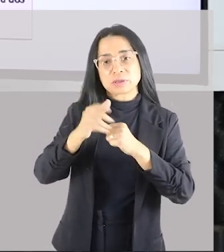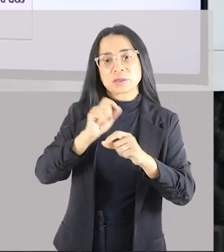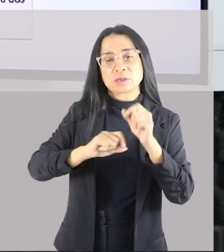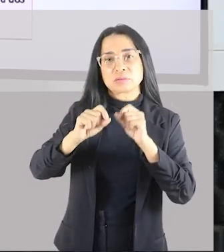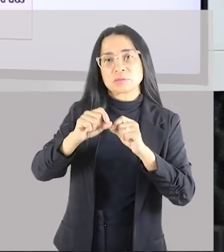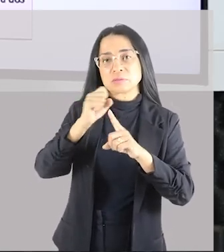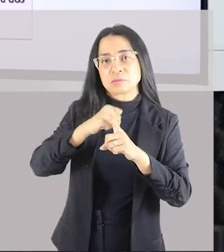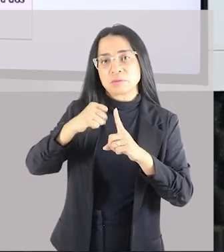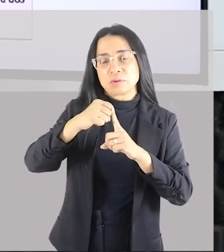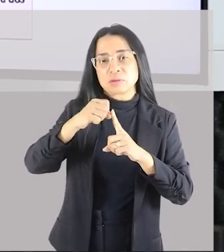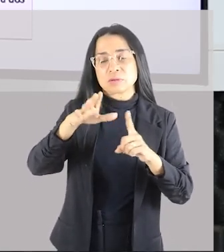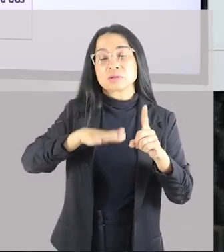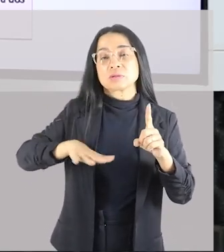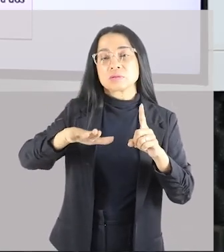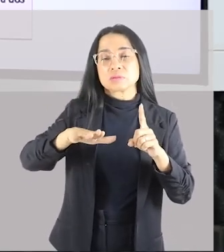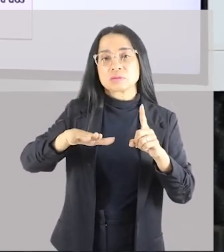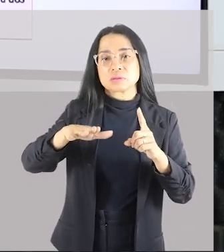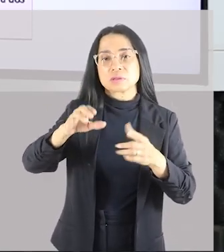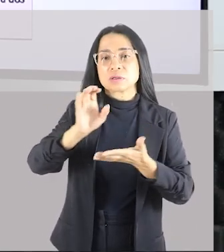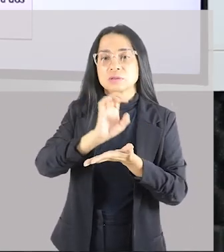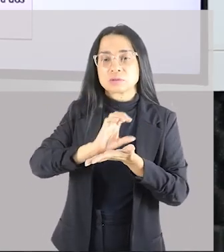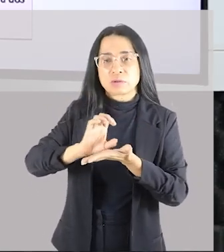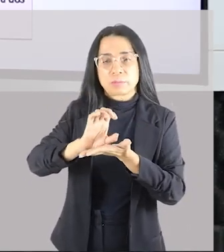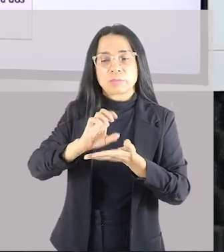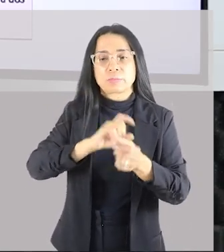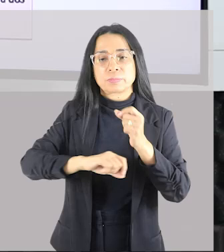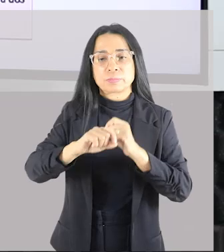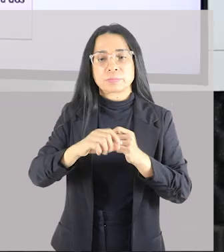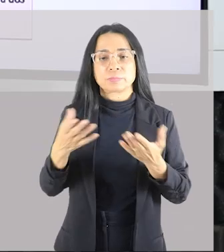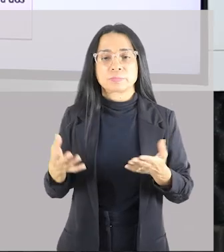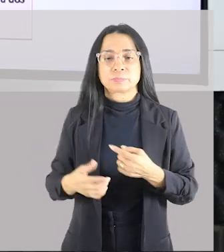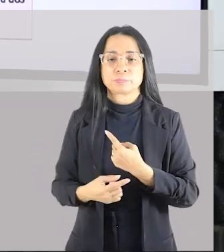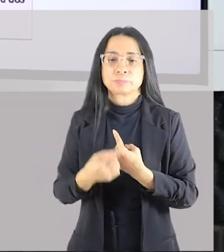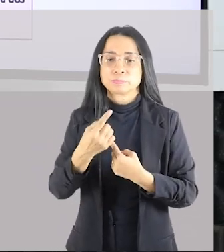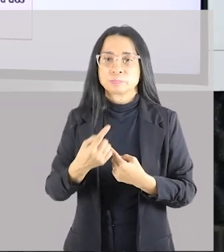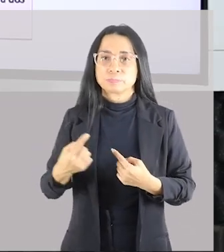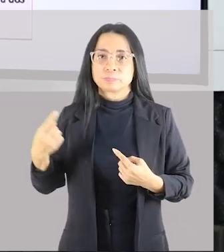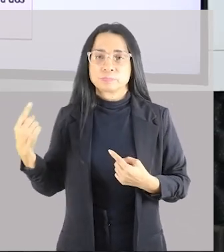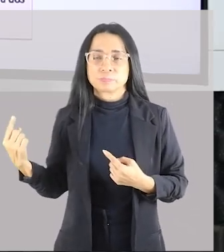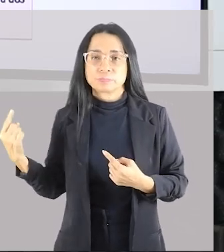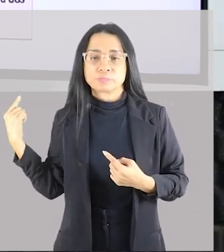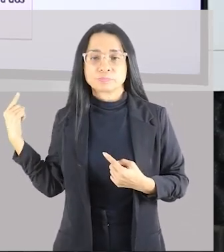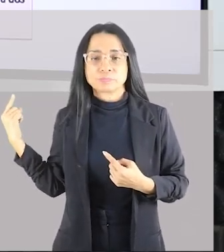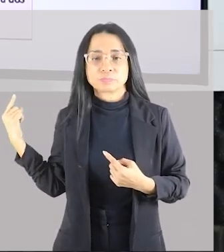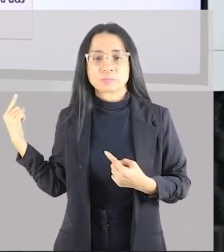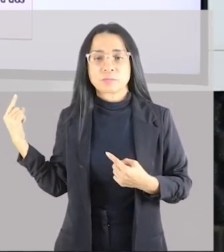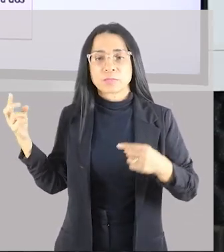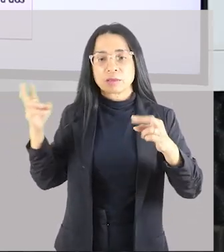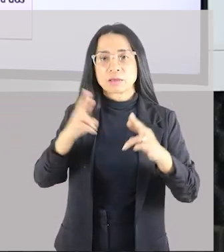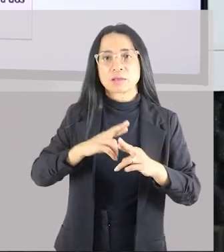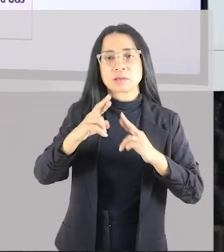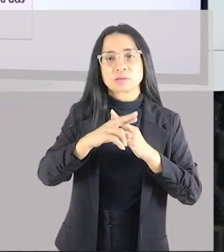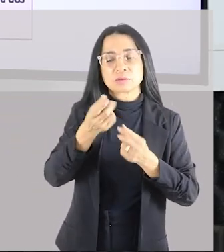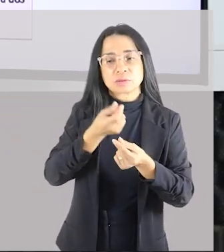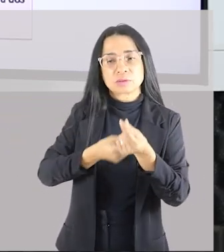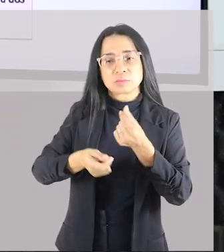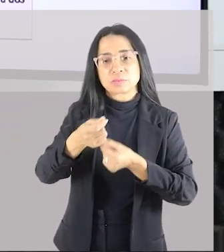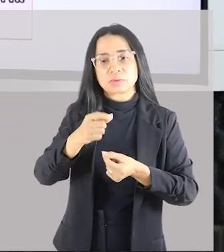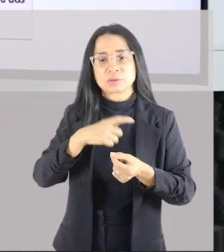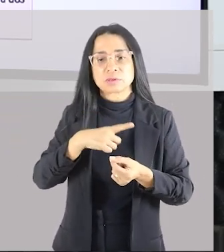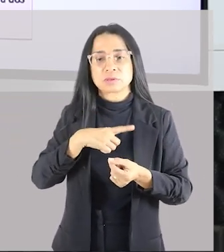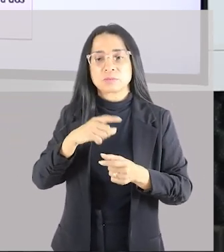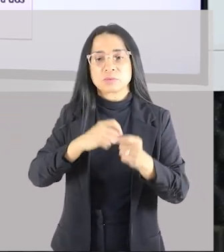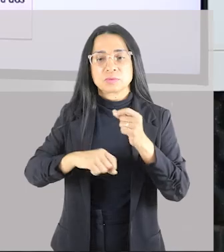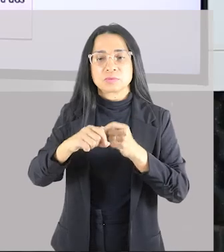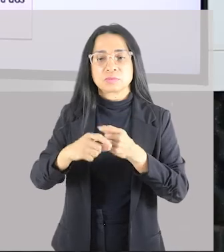capitalista. Ainda sobre o socialismo, no que diz respeito à economia, nós temos aí uma planificação dessa